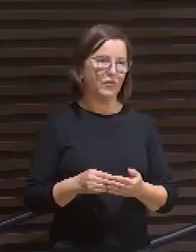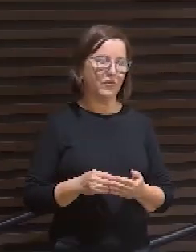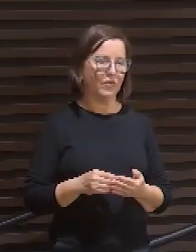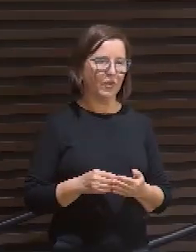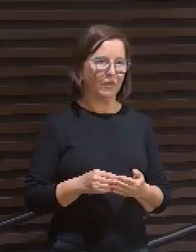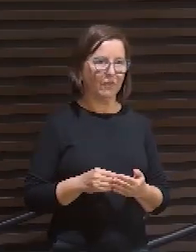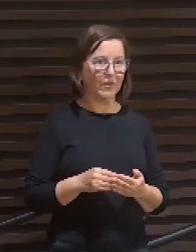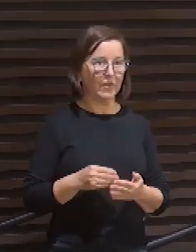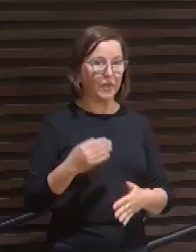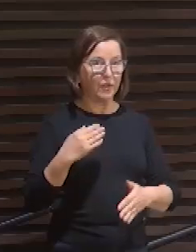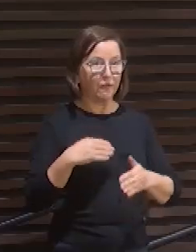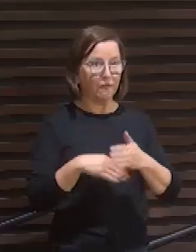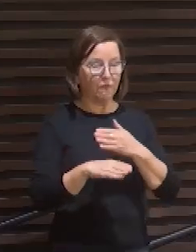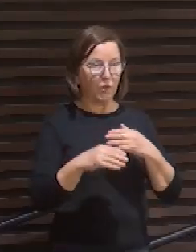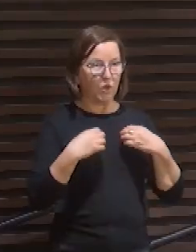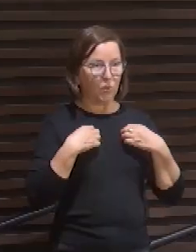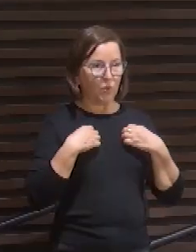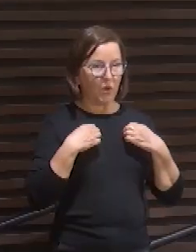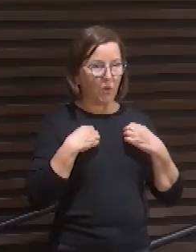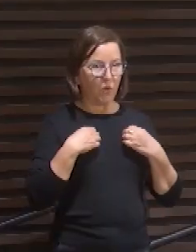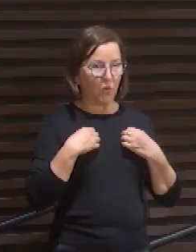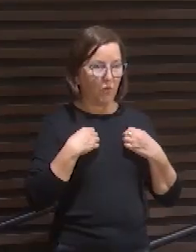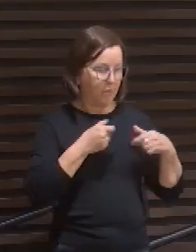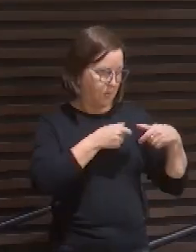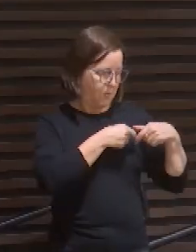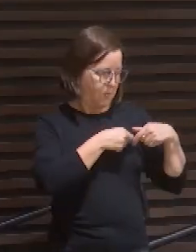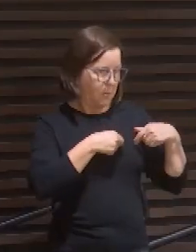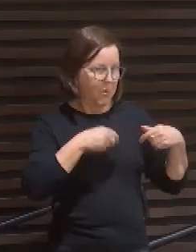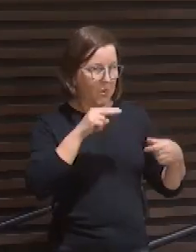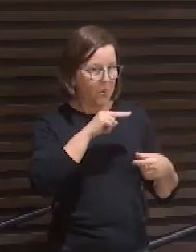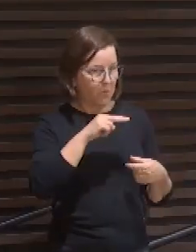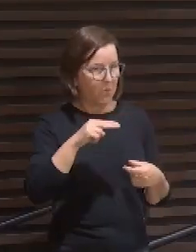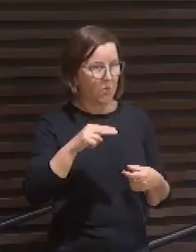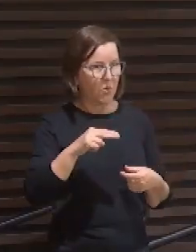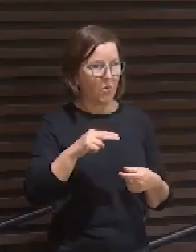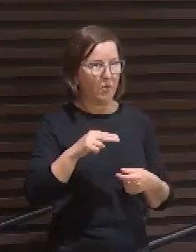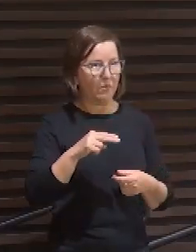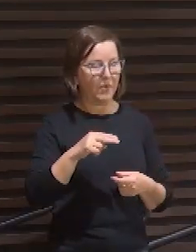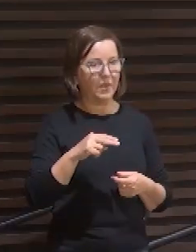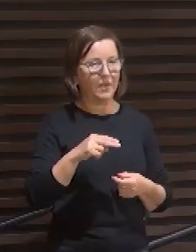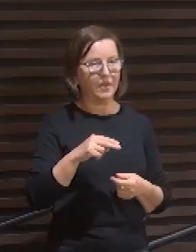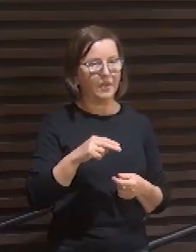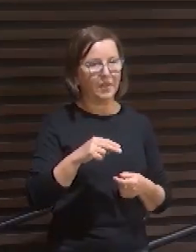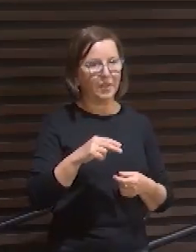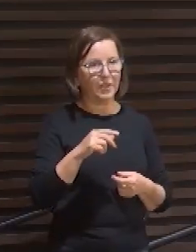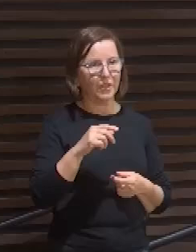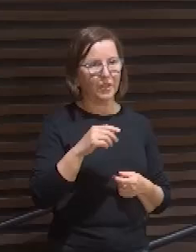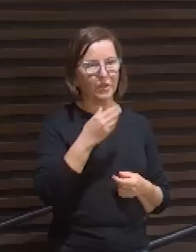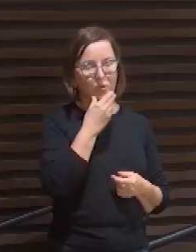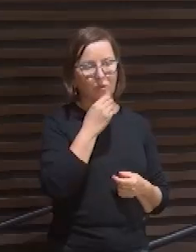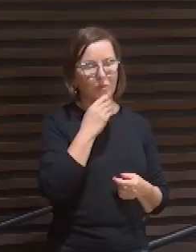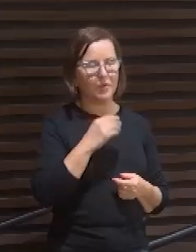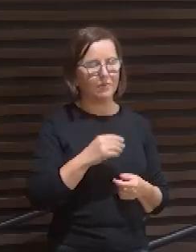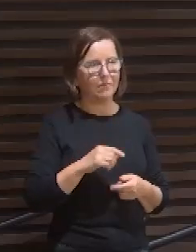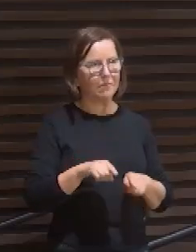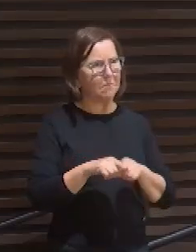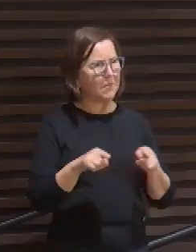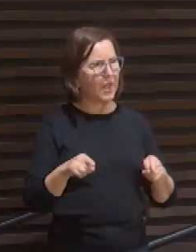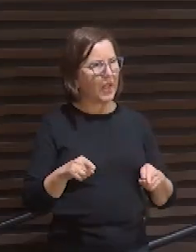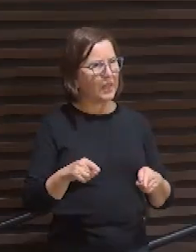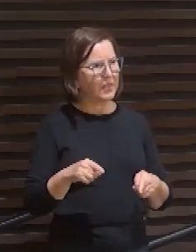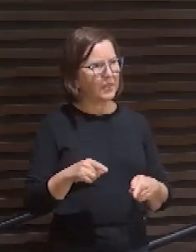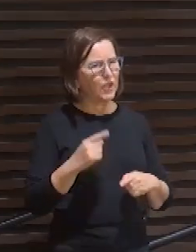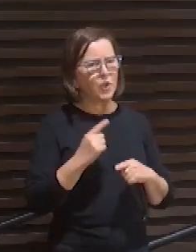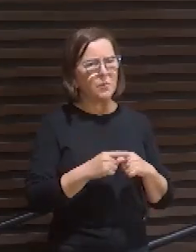ele tinha uma identidade do Waite. Agora, por que que eu não